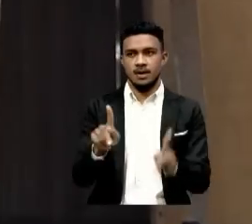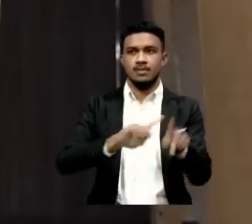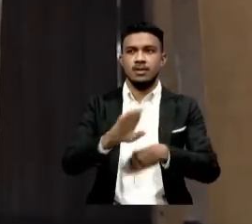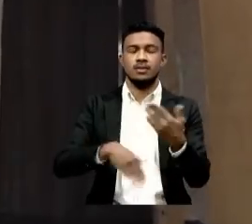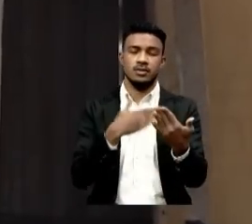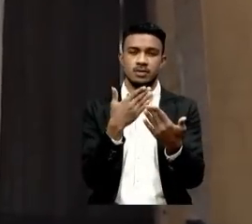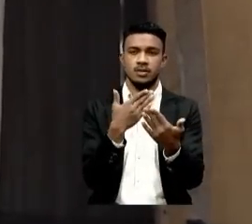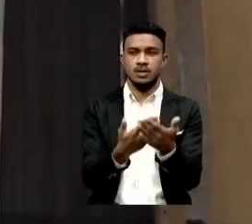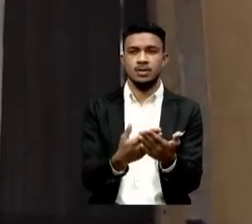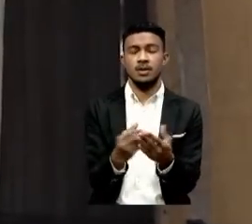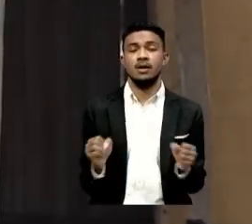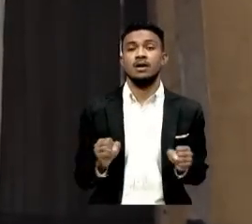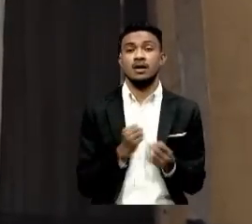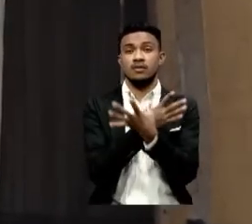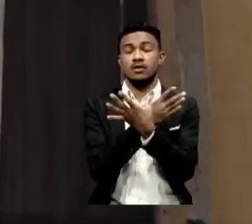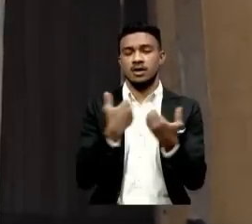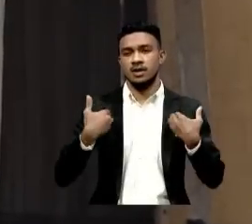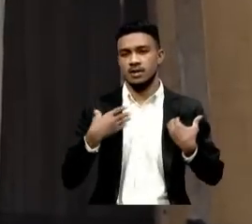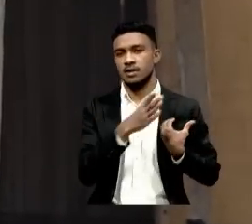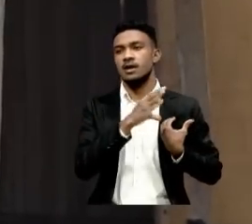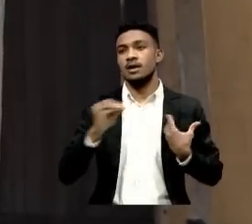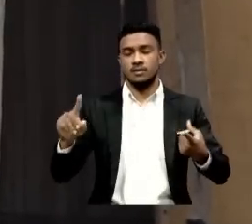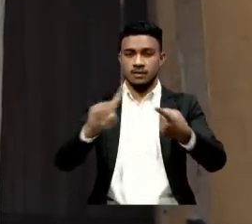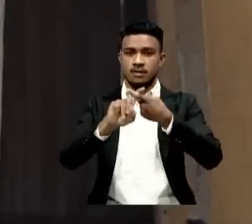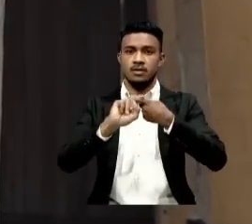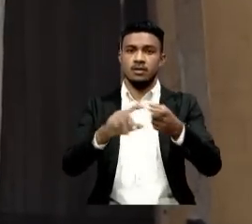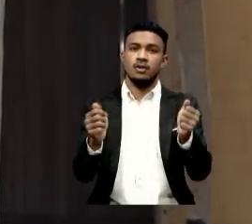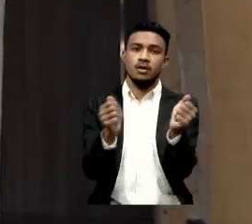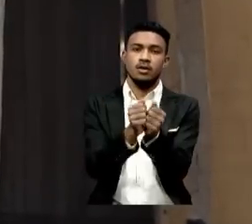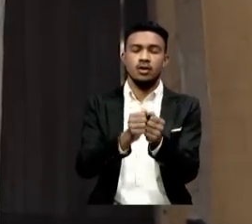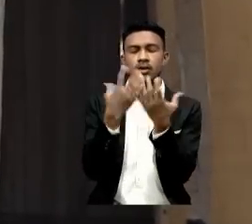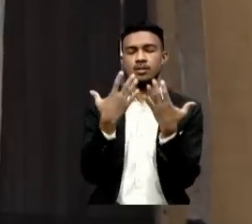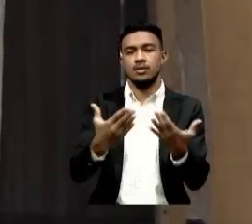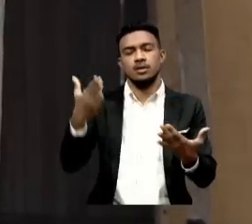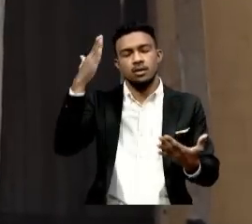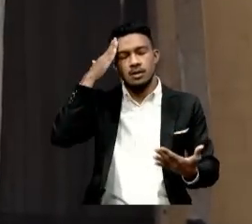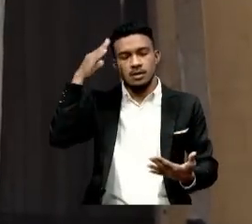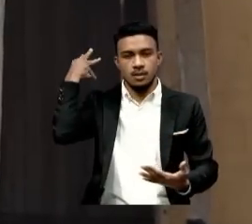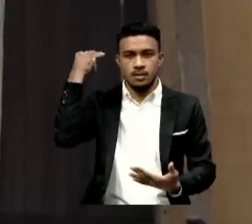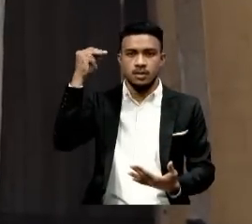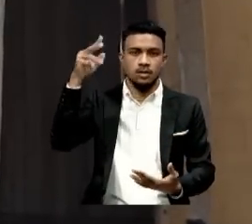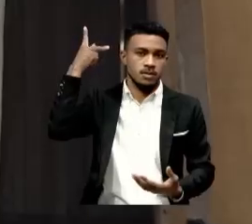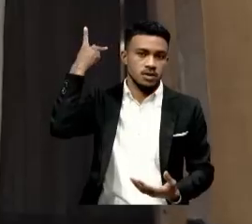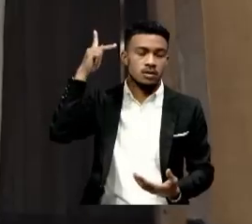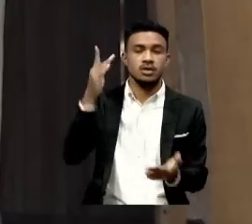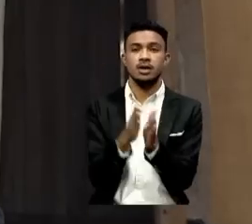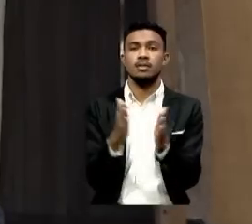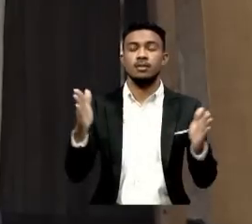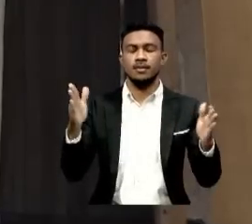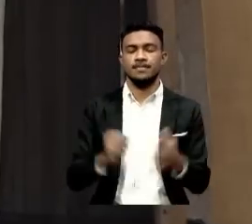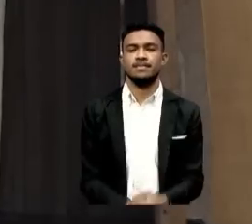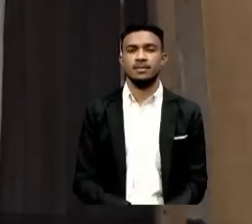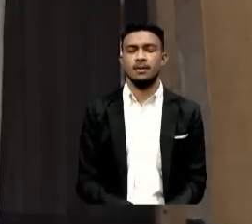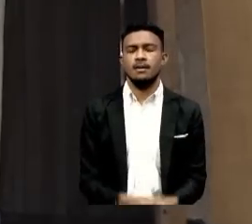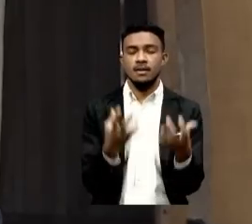Telespectadores, trauma dela barak iha ligação, opressão emocional no psicologia nebe bot.